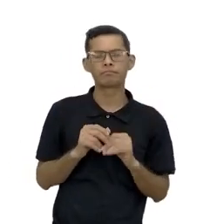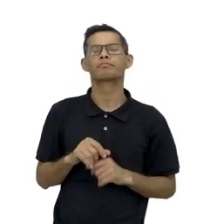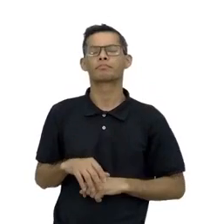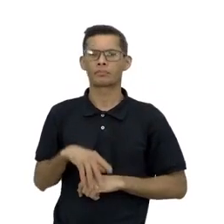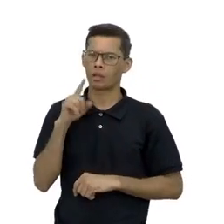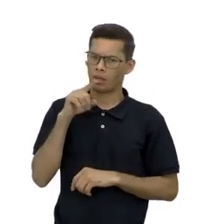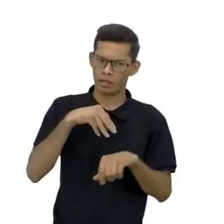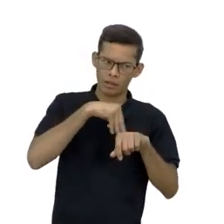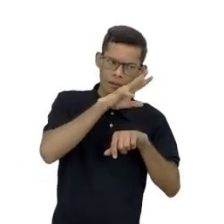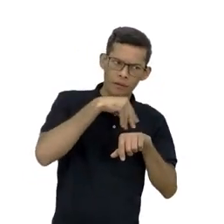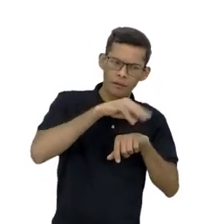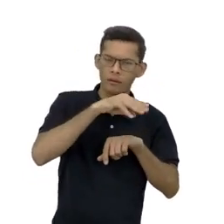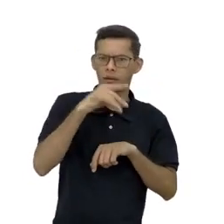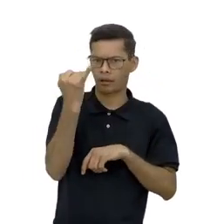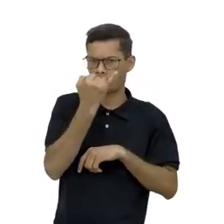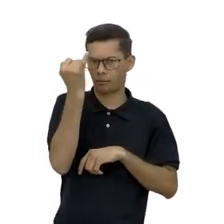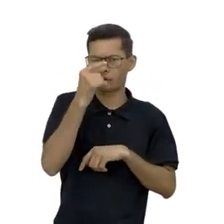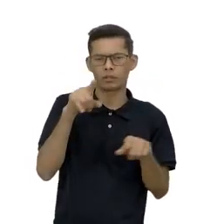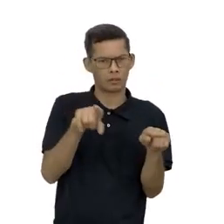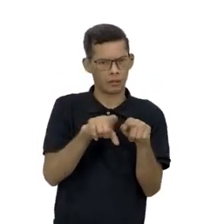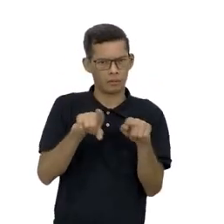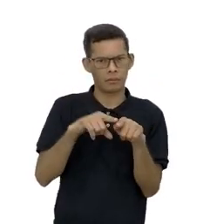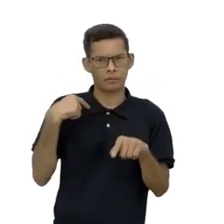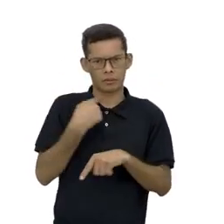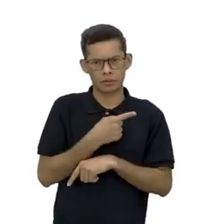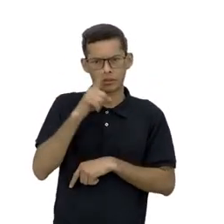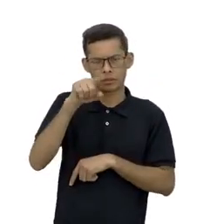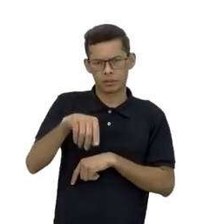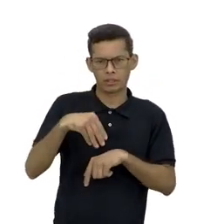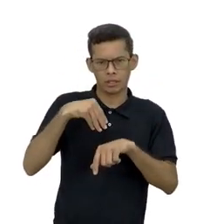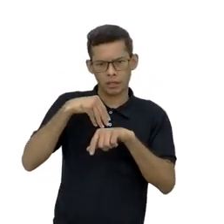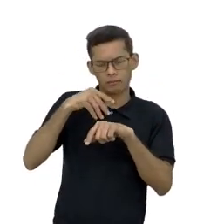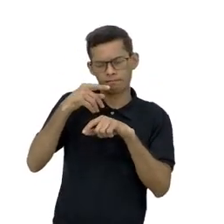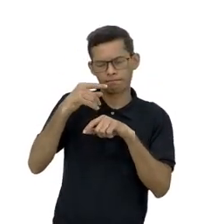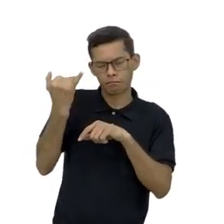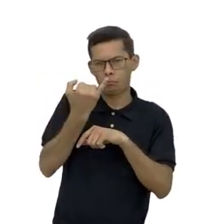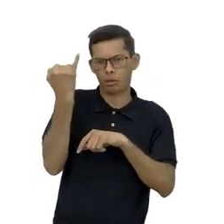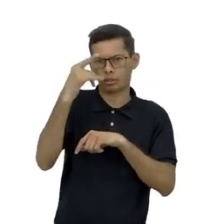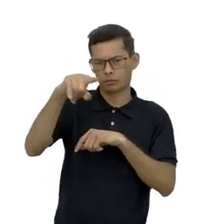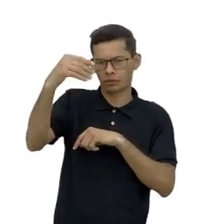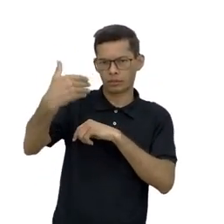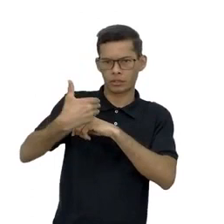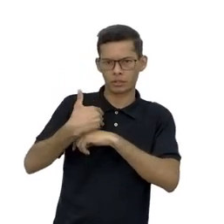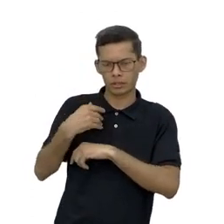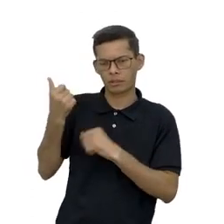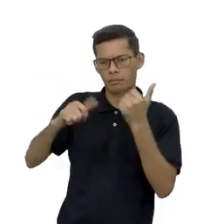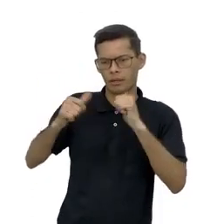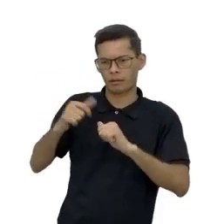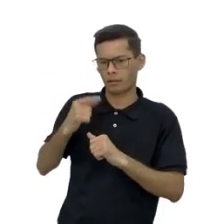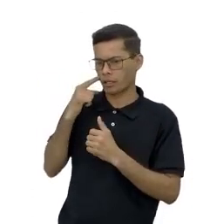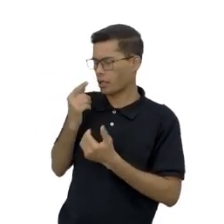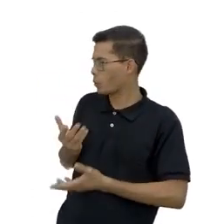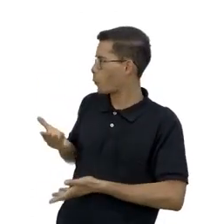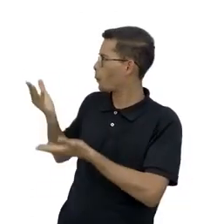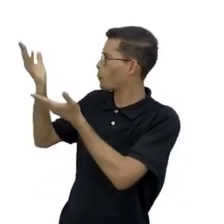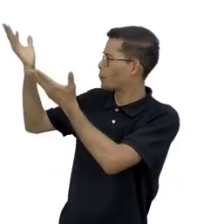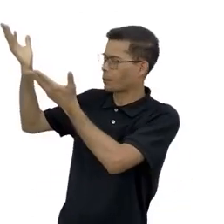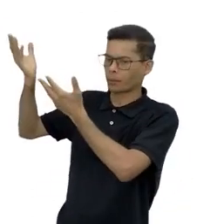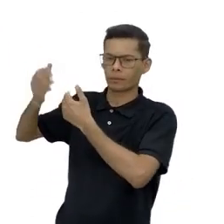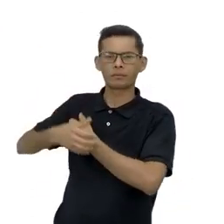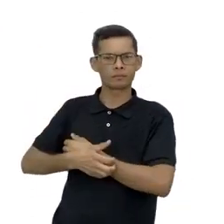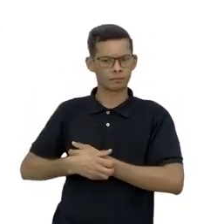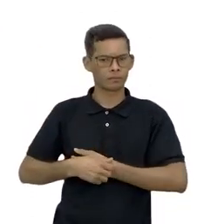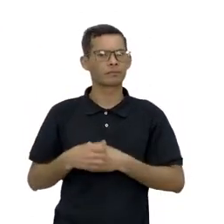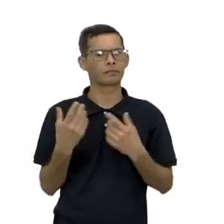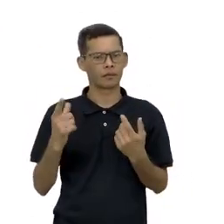acessar a pílula, para nós, é a avaliação. Então, nesse slide, vocês têm o link ou o